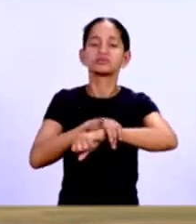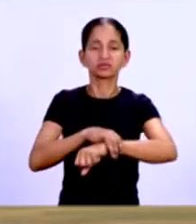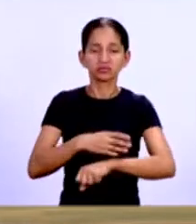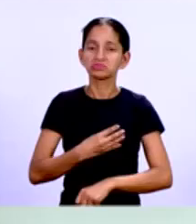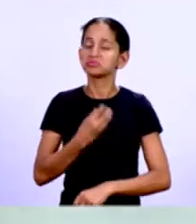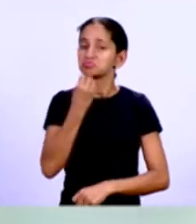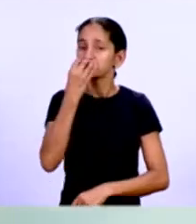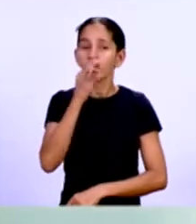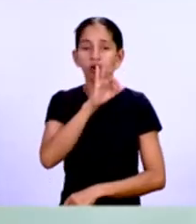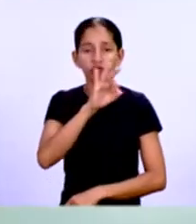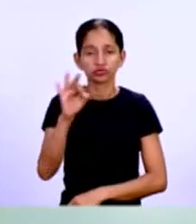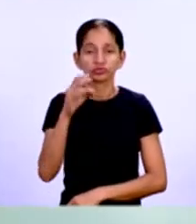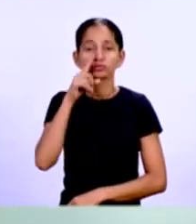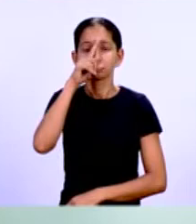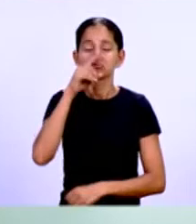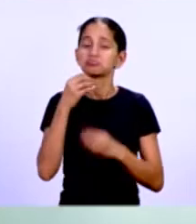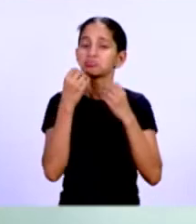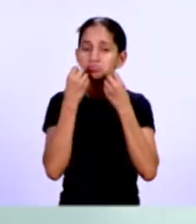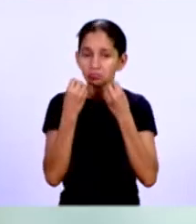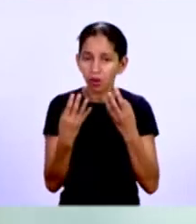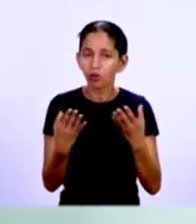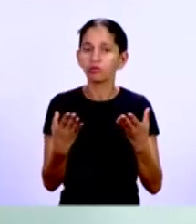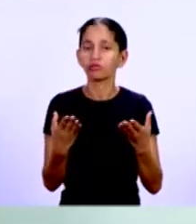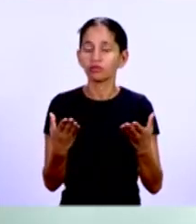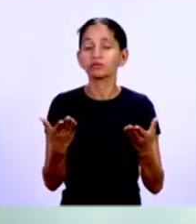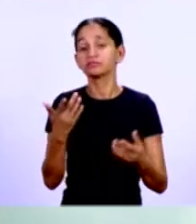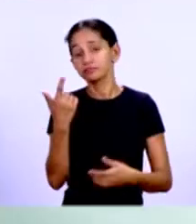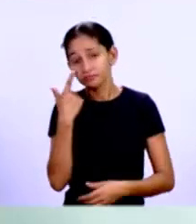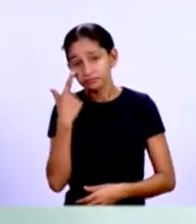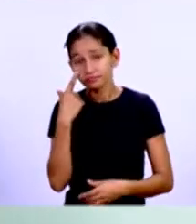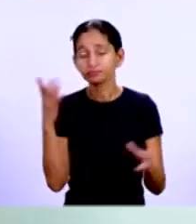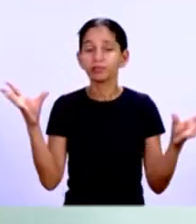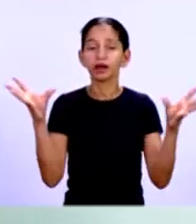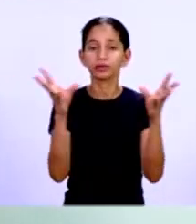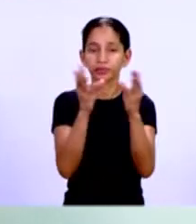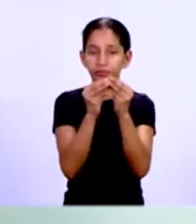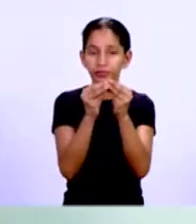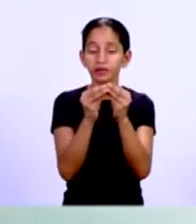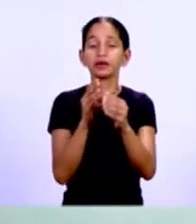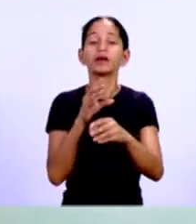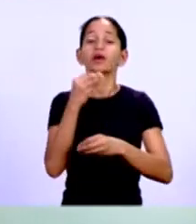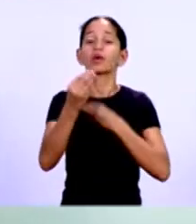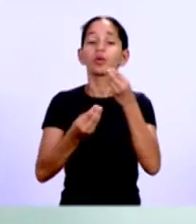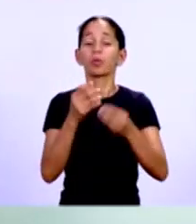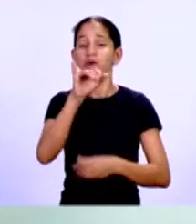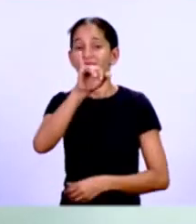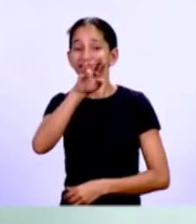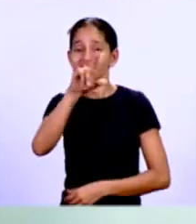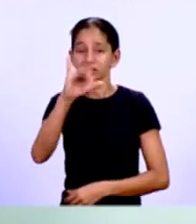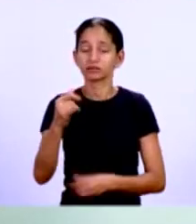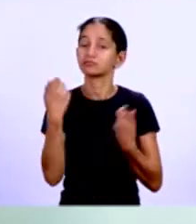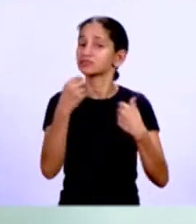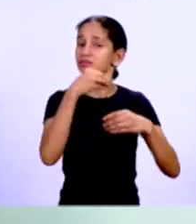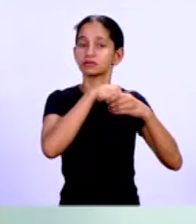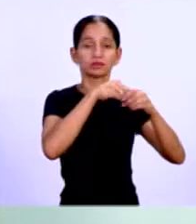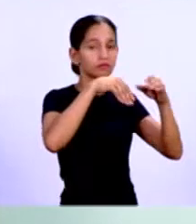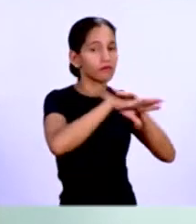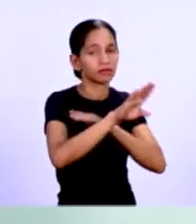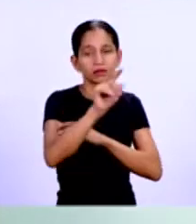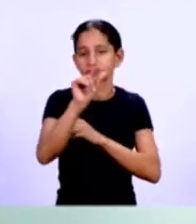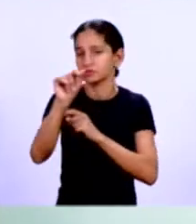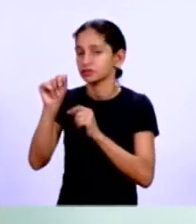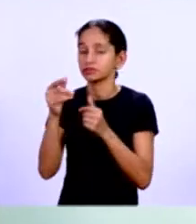inflação. Ótimo, excelente resposta, né, gente? Então, assim, para sintetizar, para se proteger da inflação, você precisa investir. E,